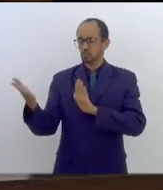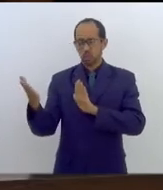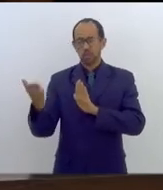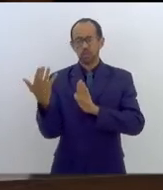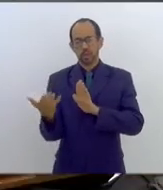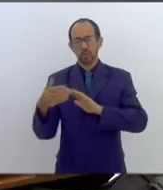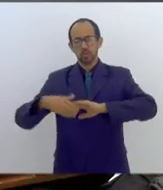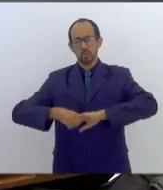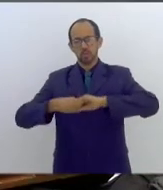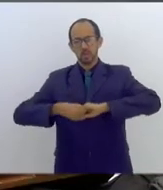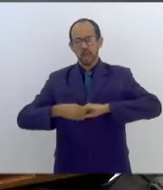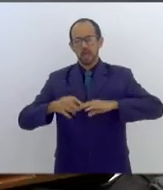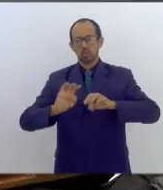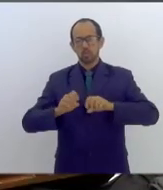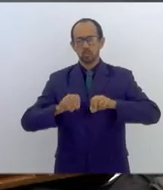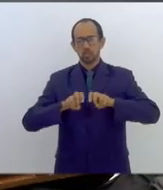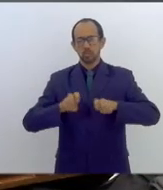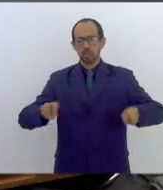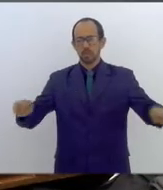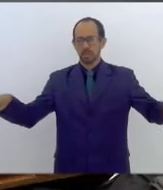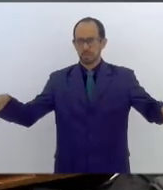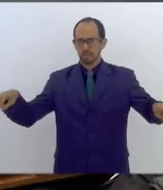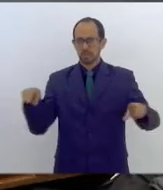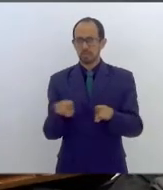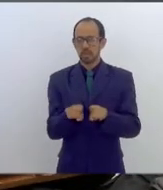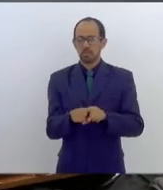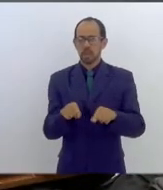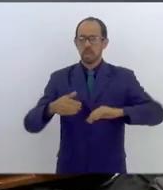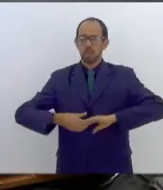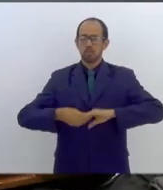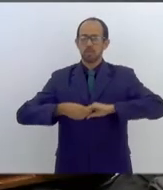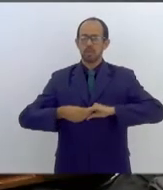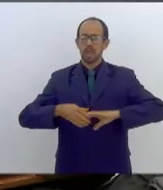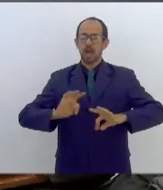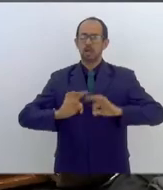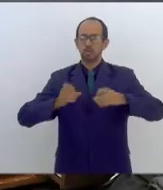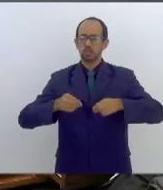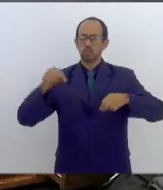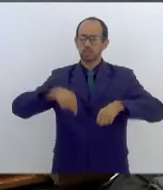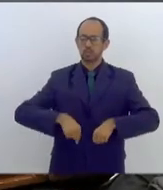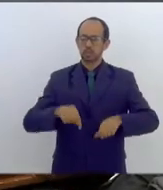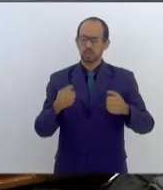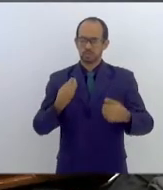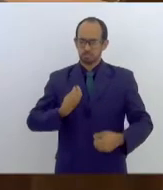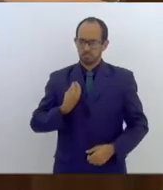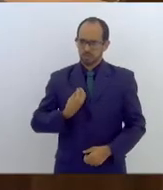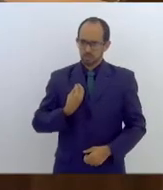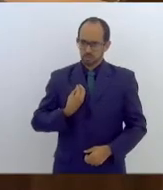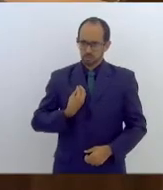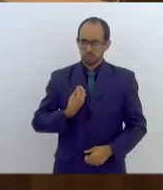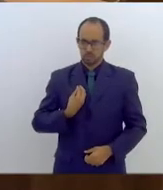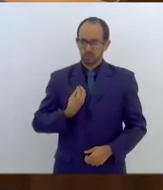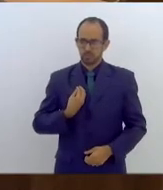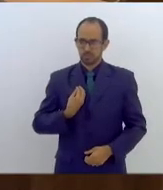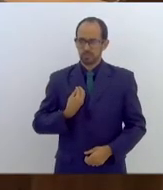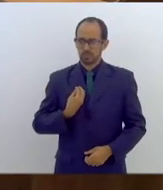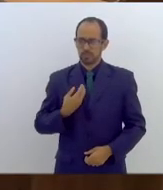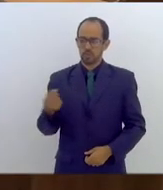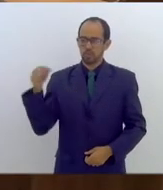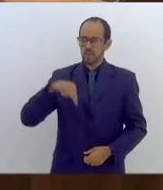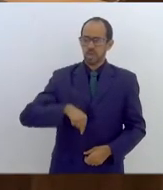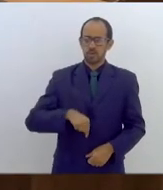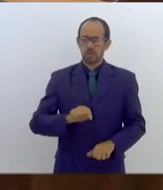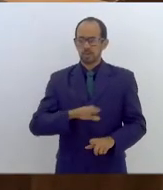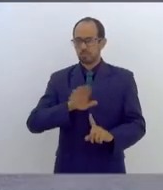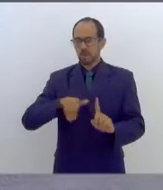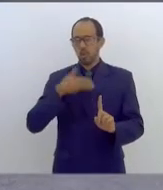componentes da mesa e saudar também a todos os que estão aqui presentes que vieram